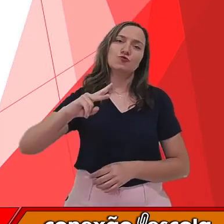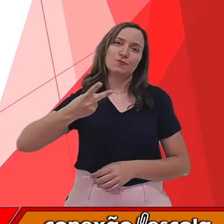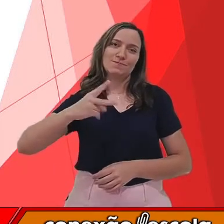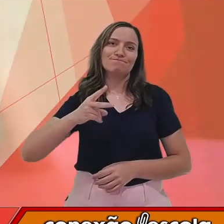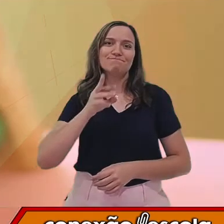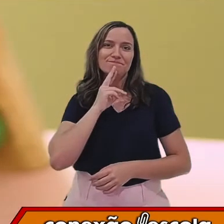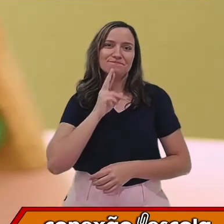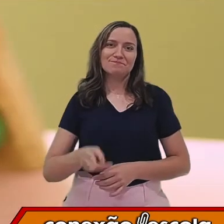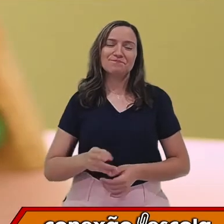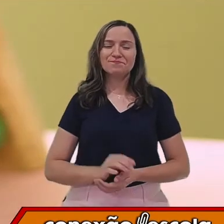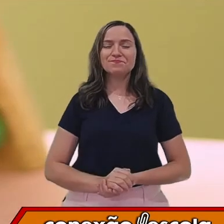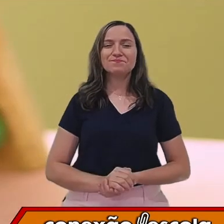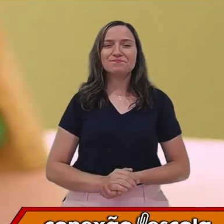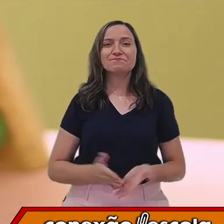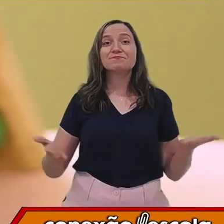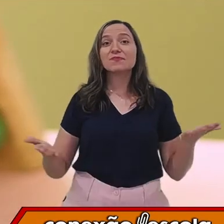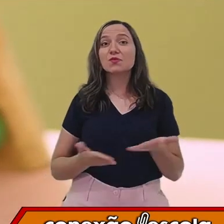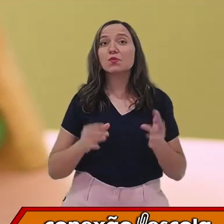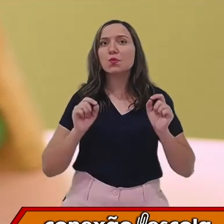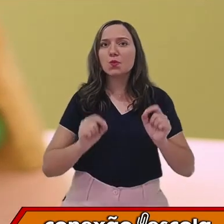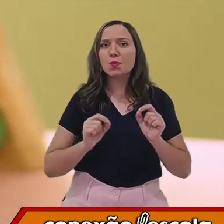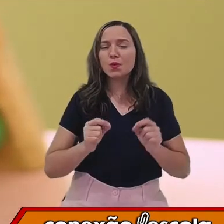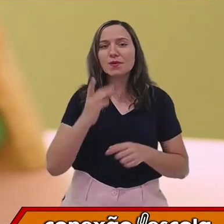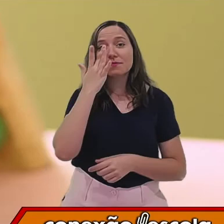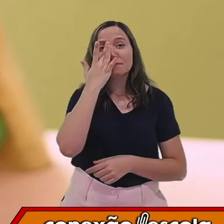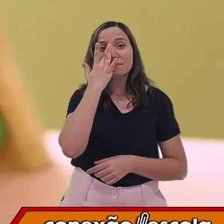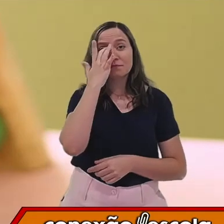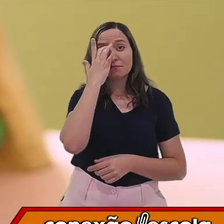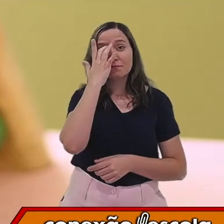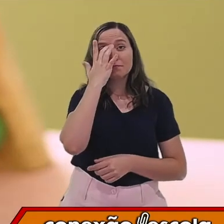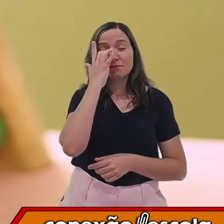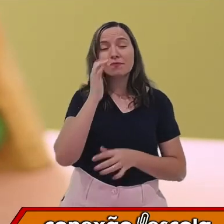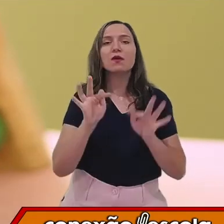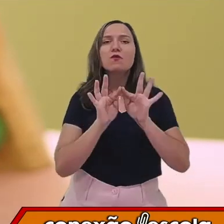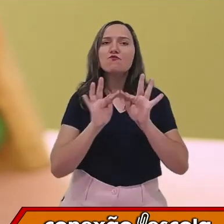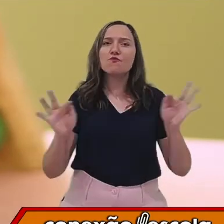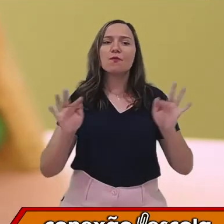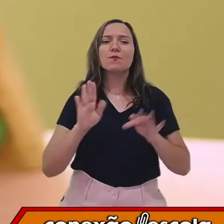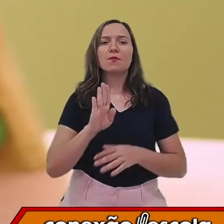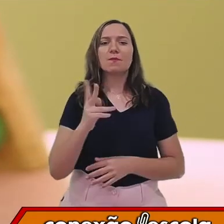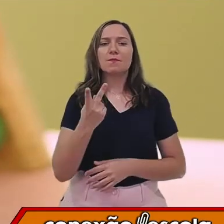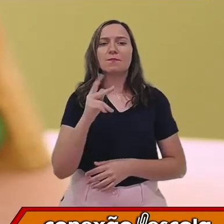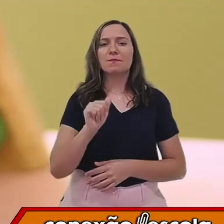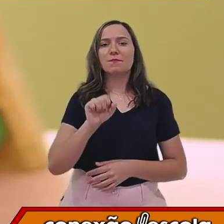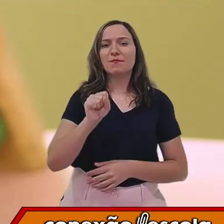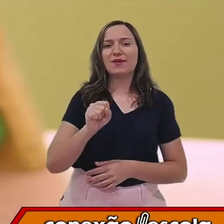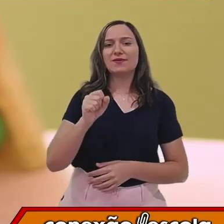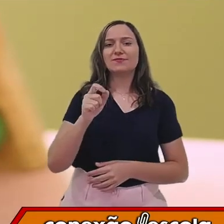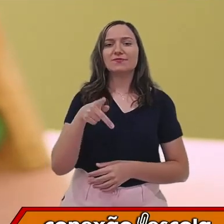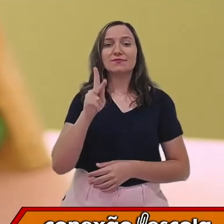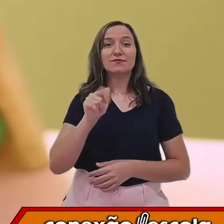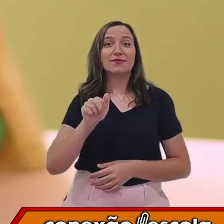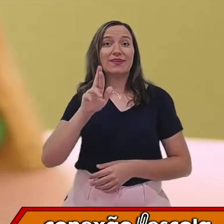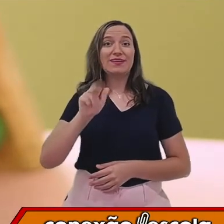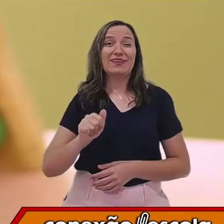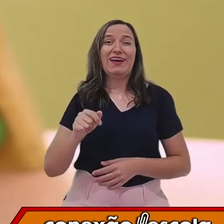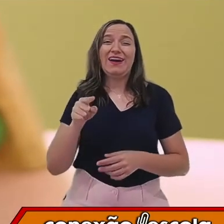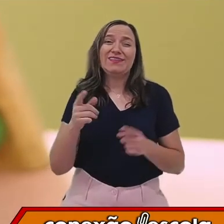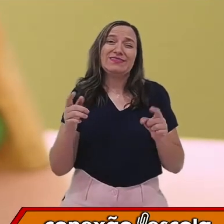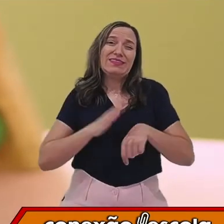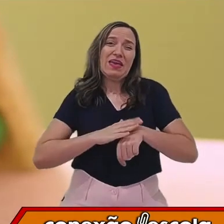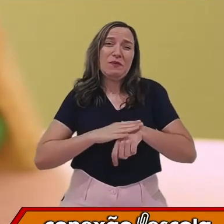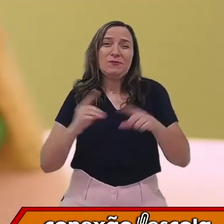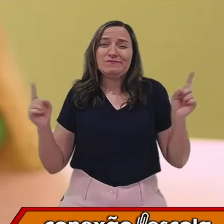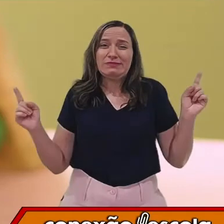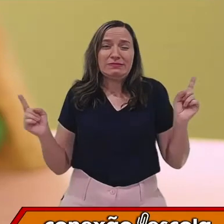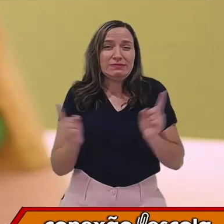um E Agora Nós temos a fórmula de barra como o nosso tempo aqui de televisão é muito curto eu